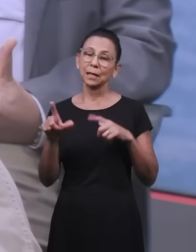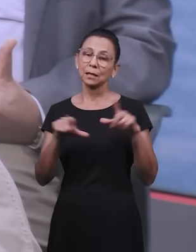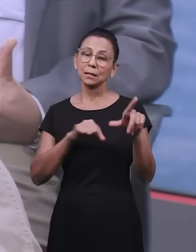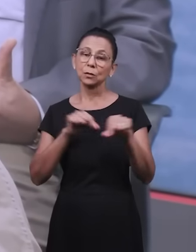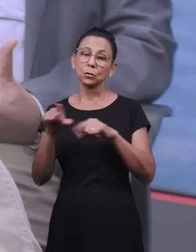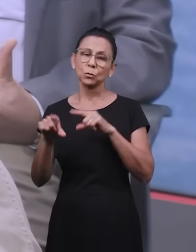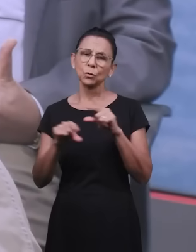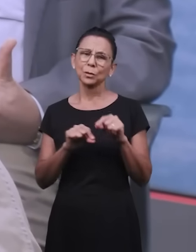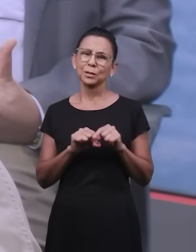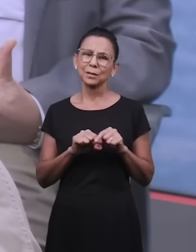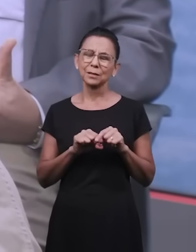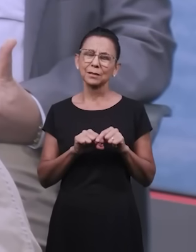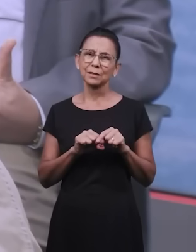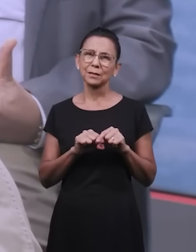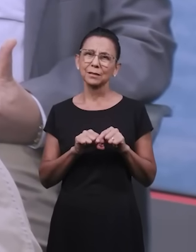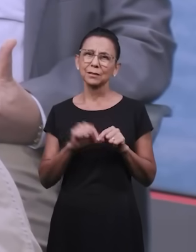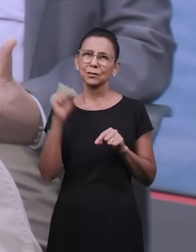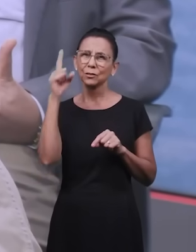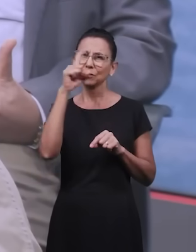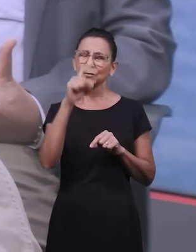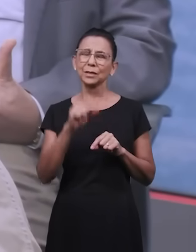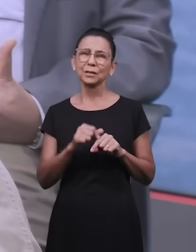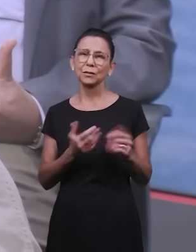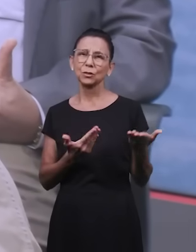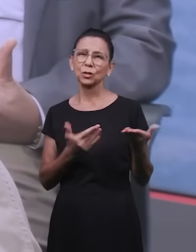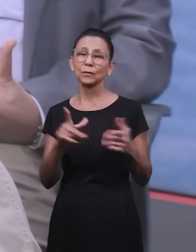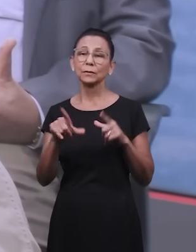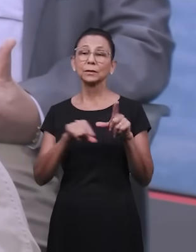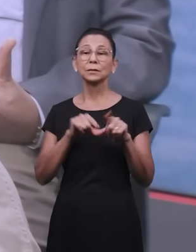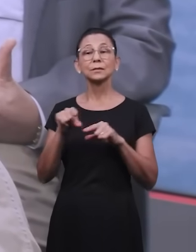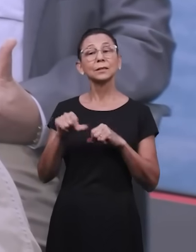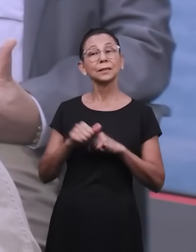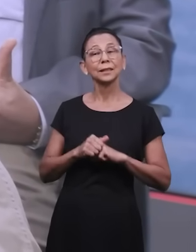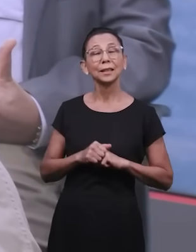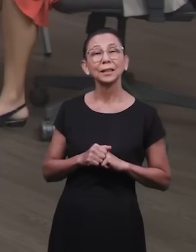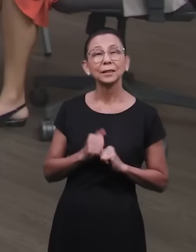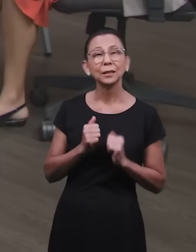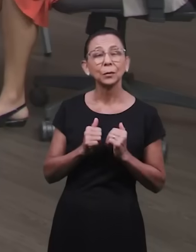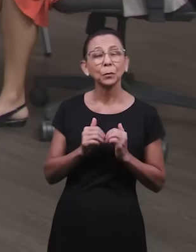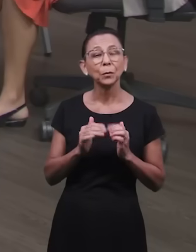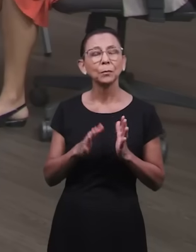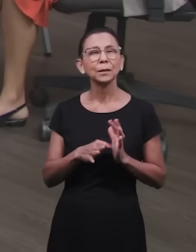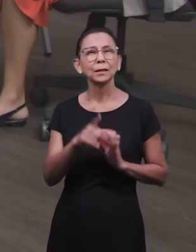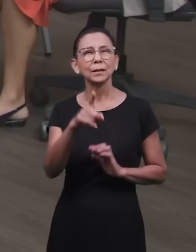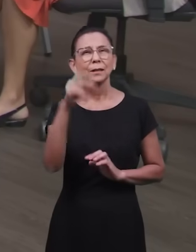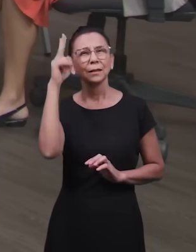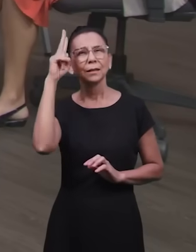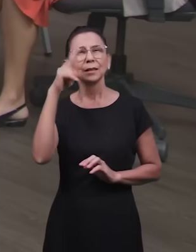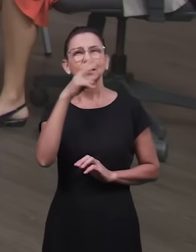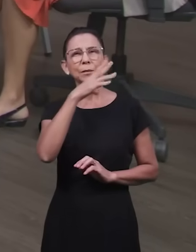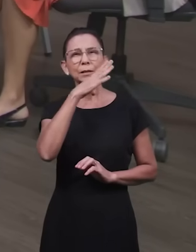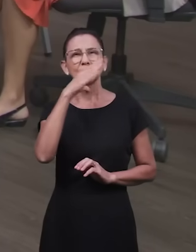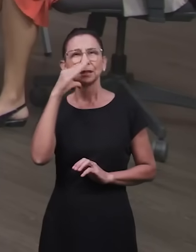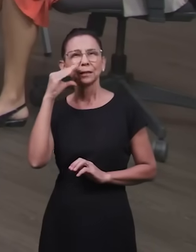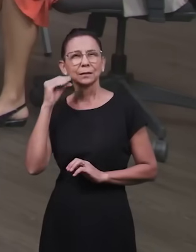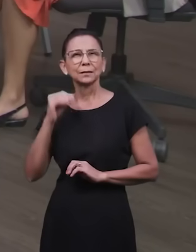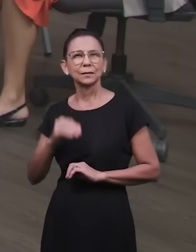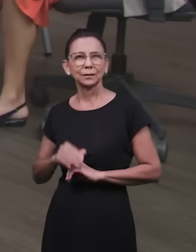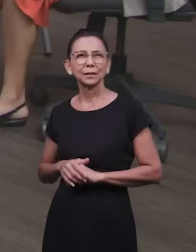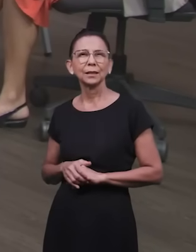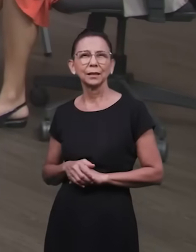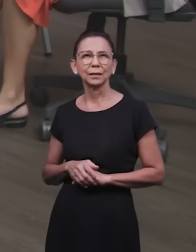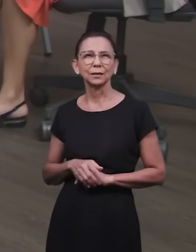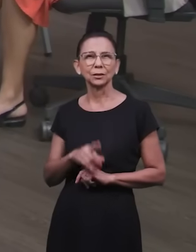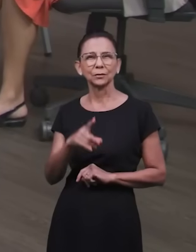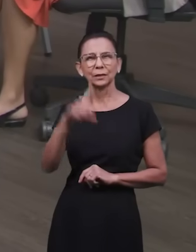escolhas. E por que é tão difícil para um jovem fazer escolhas? Porque ele está estreando nisso. Percebe quando era adolescente,